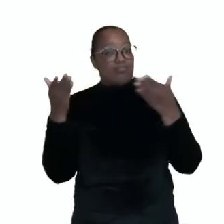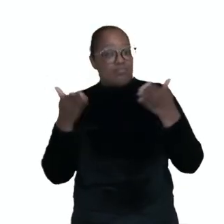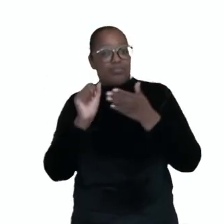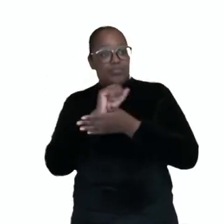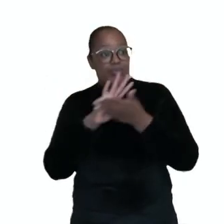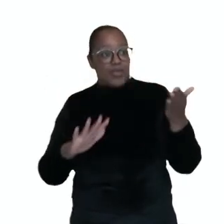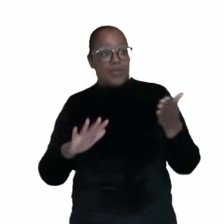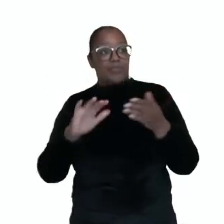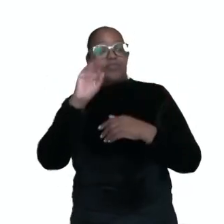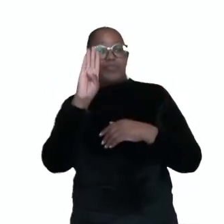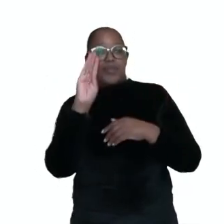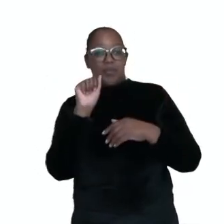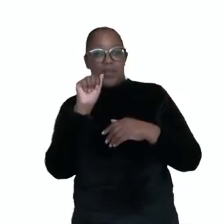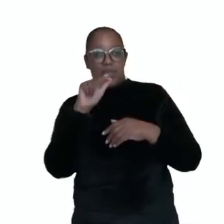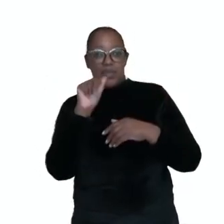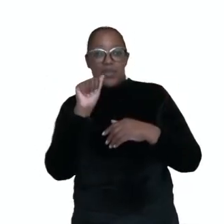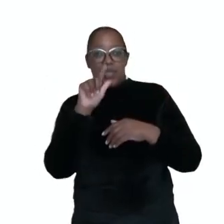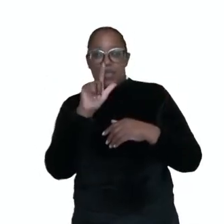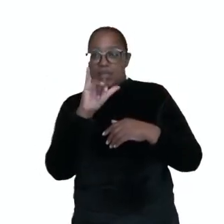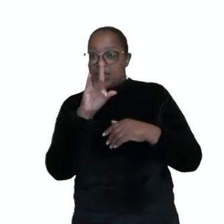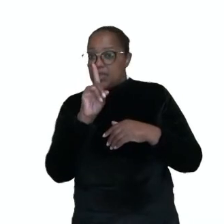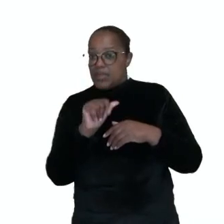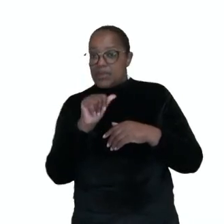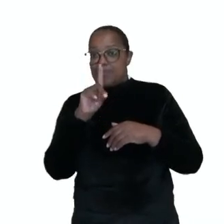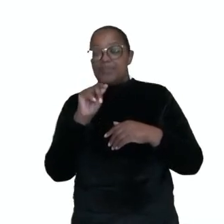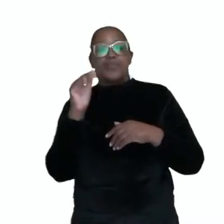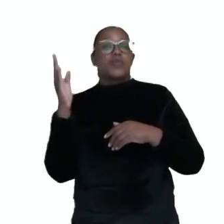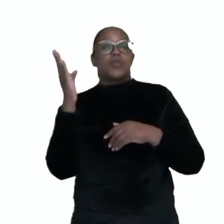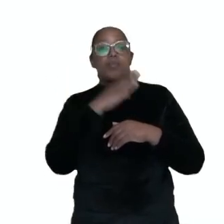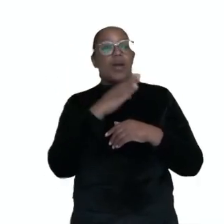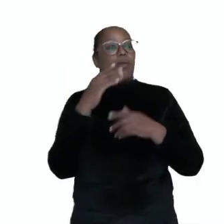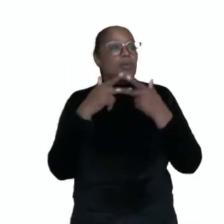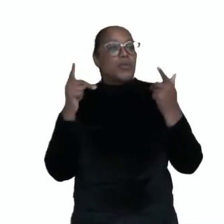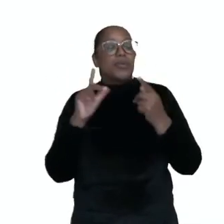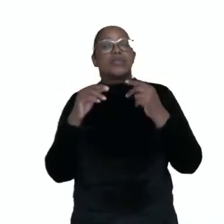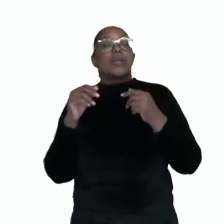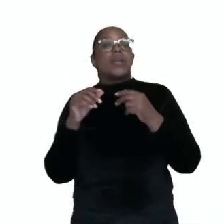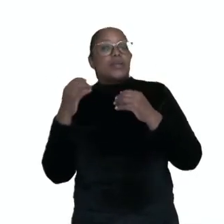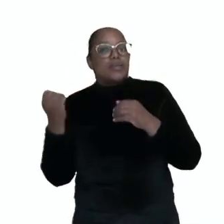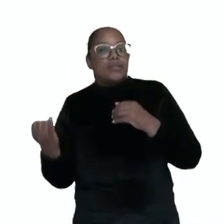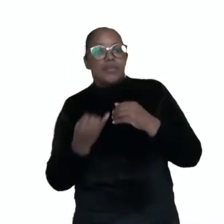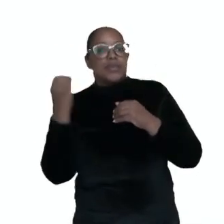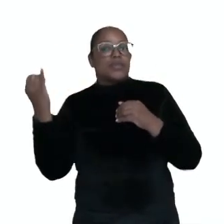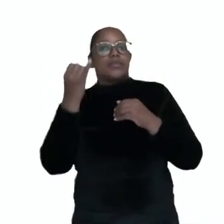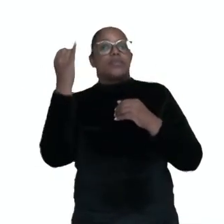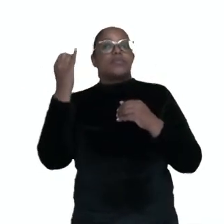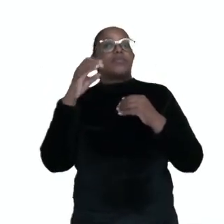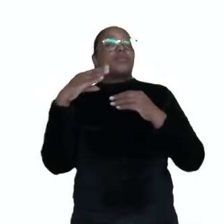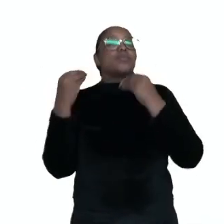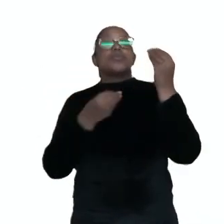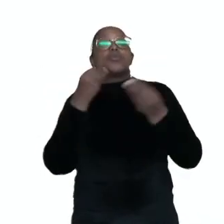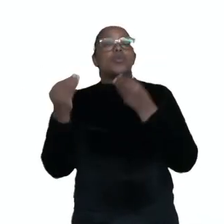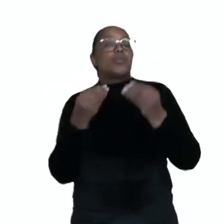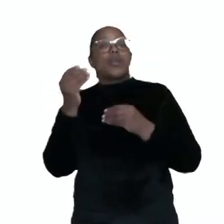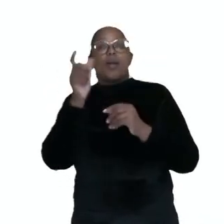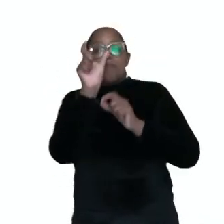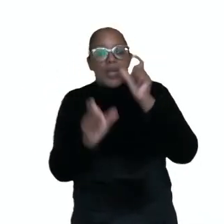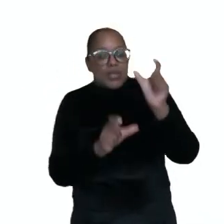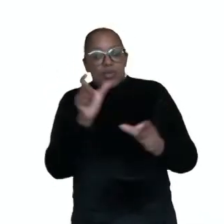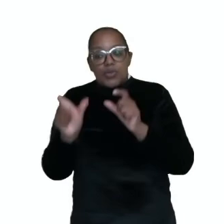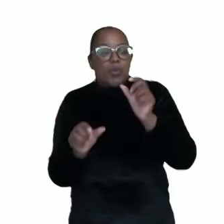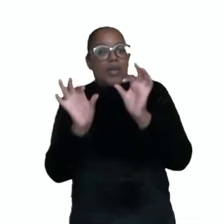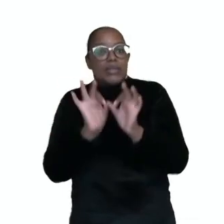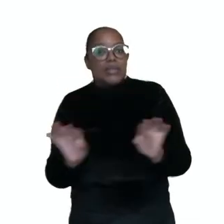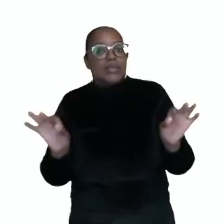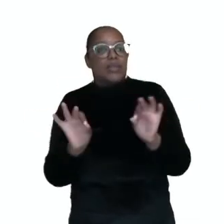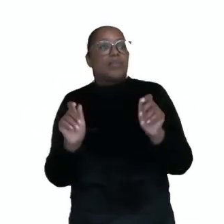A banalidade do mal, um dos conceitos principais da filósofa Hannah Arendt, que buscou investigar como um cidadão comum se lança a cometer terríveis